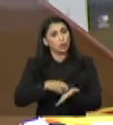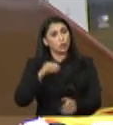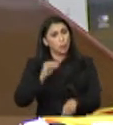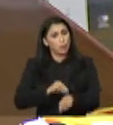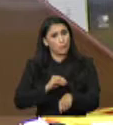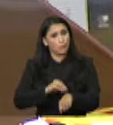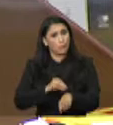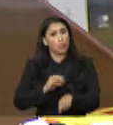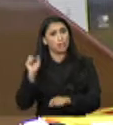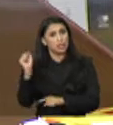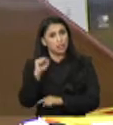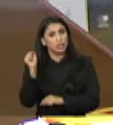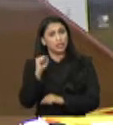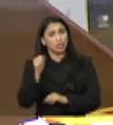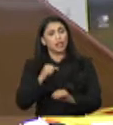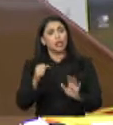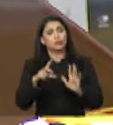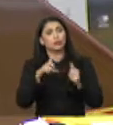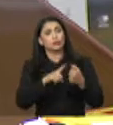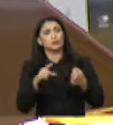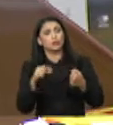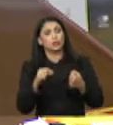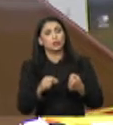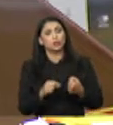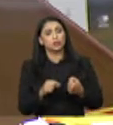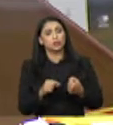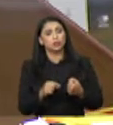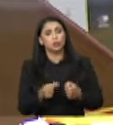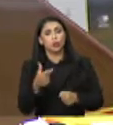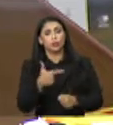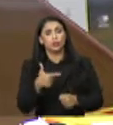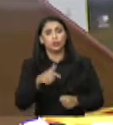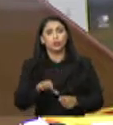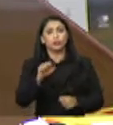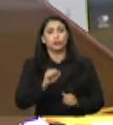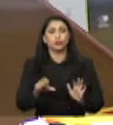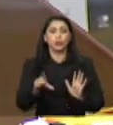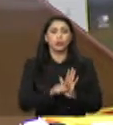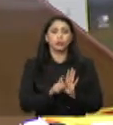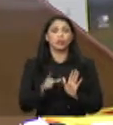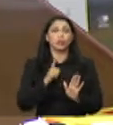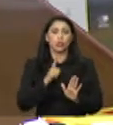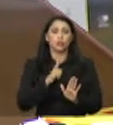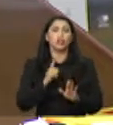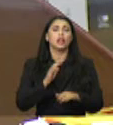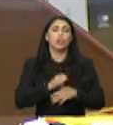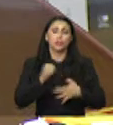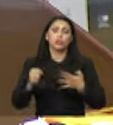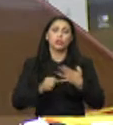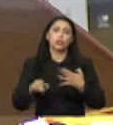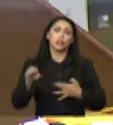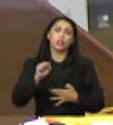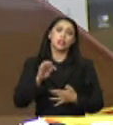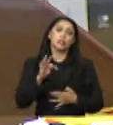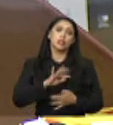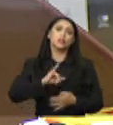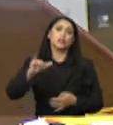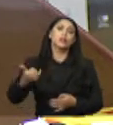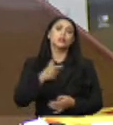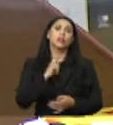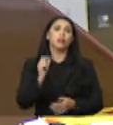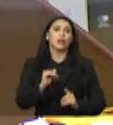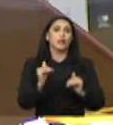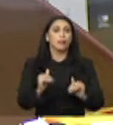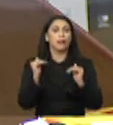graves nos exatos termos do artigo 28 da linha de Build e deixa o STJ que exigia a